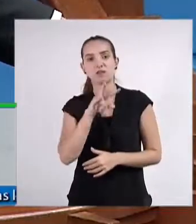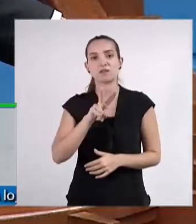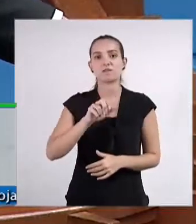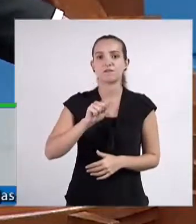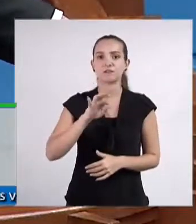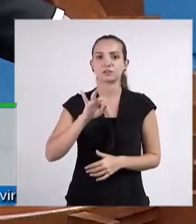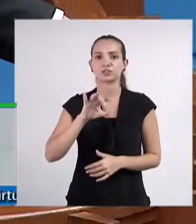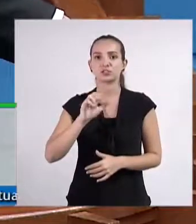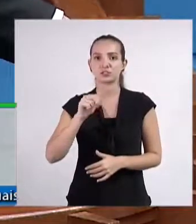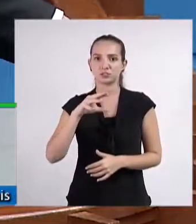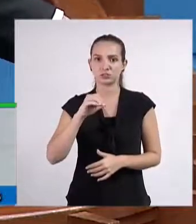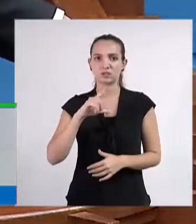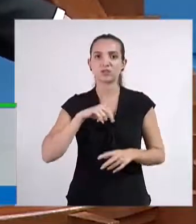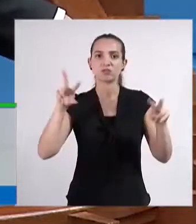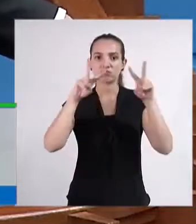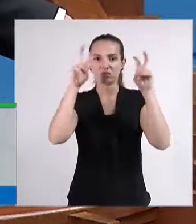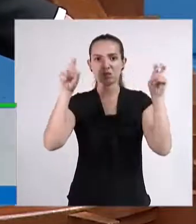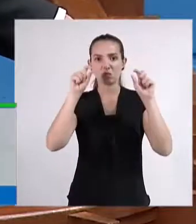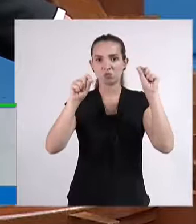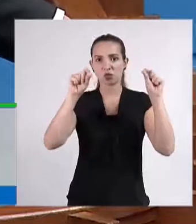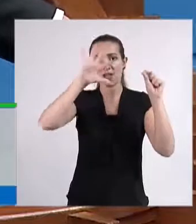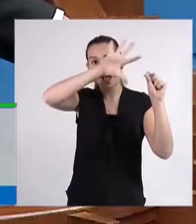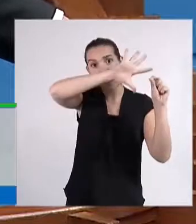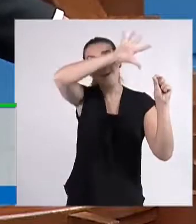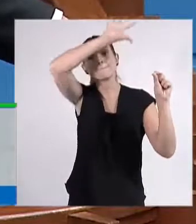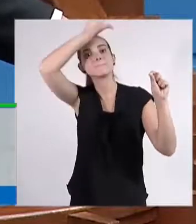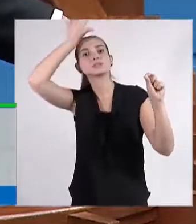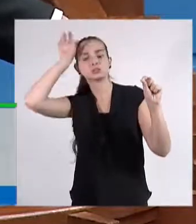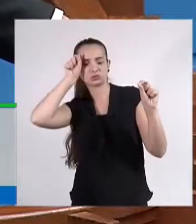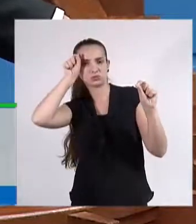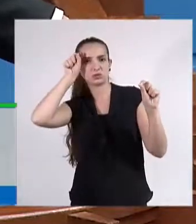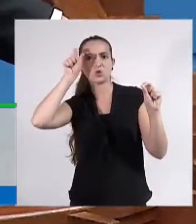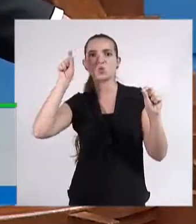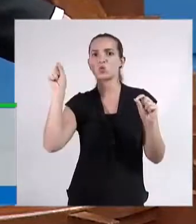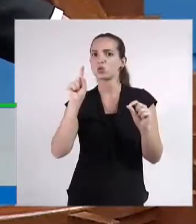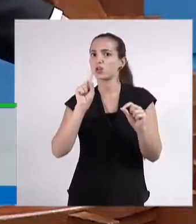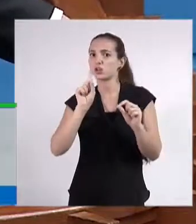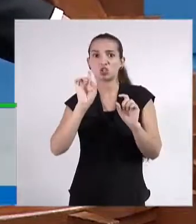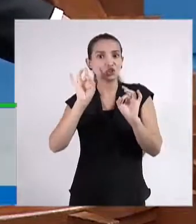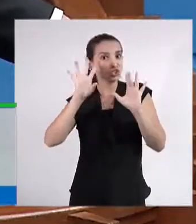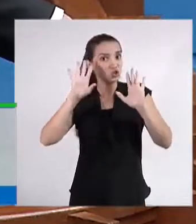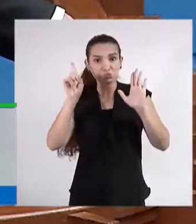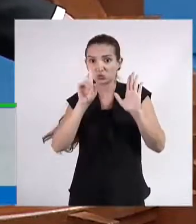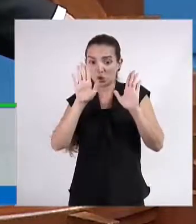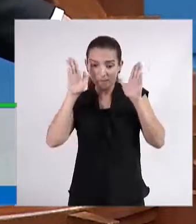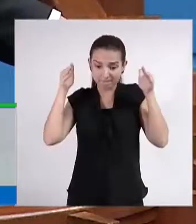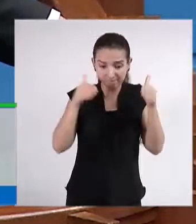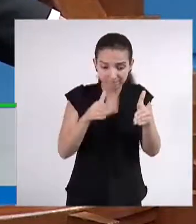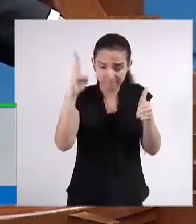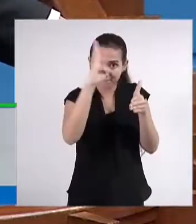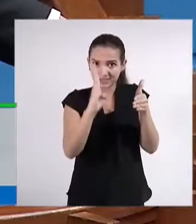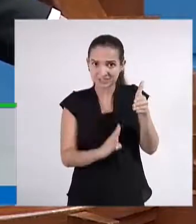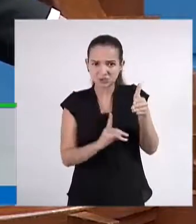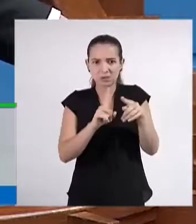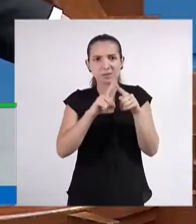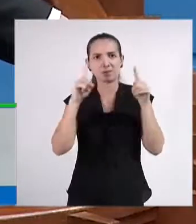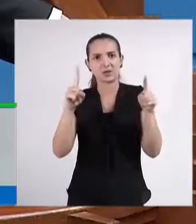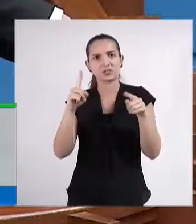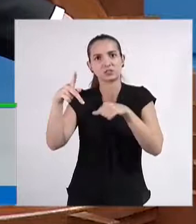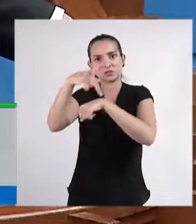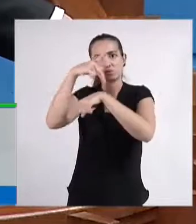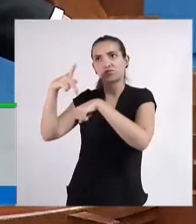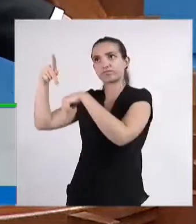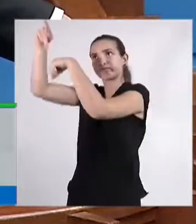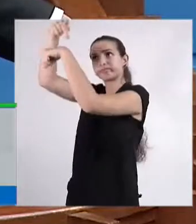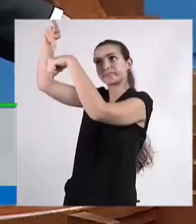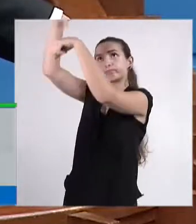a Amazônia, que não está restrita ao Brasil, mas a outros países